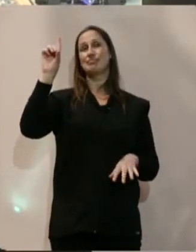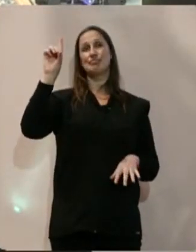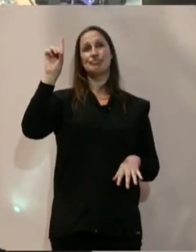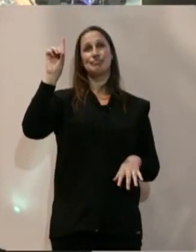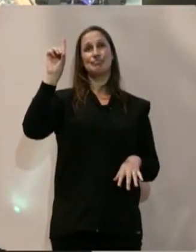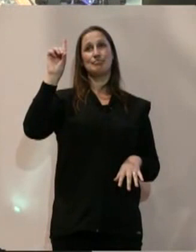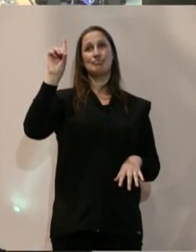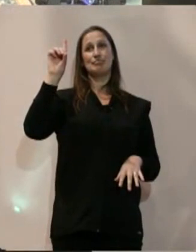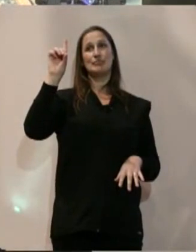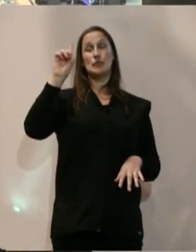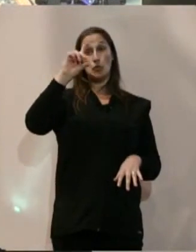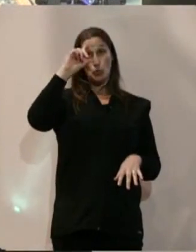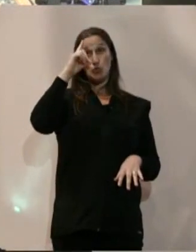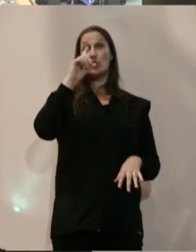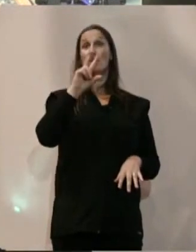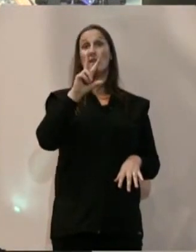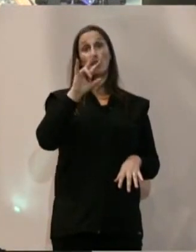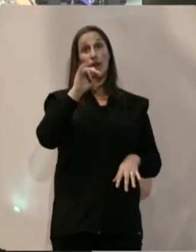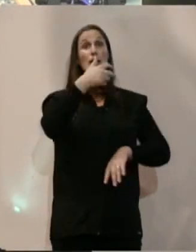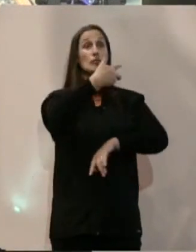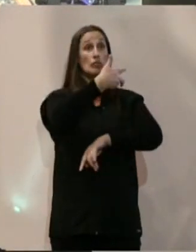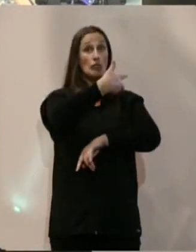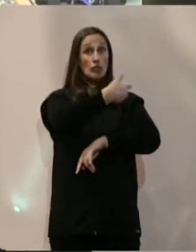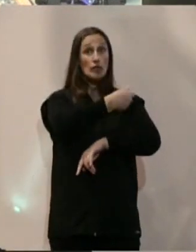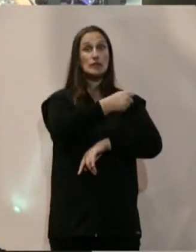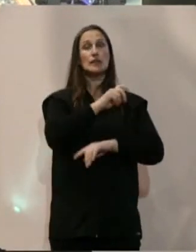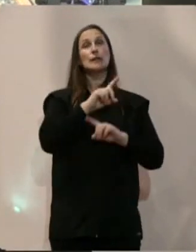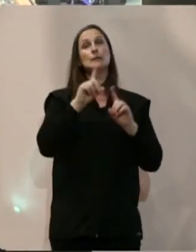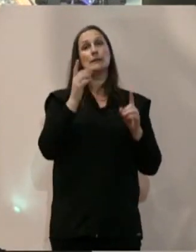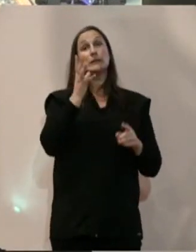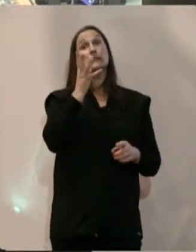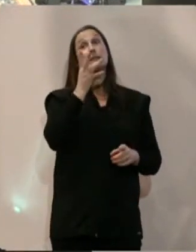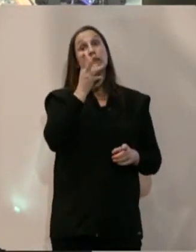Um dia vai ter uma vacina, mas vai demorar.